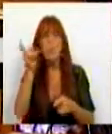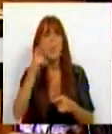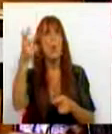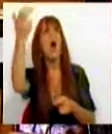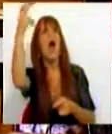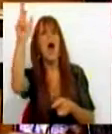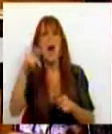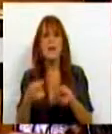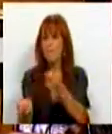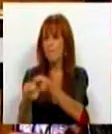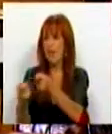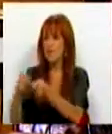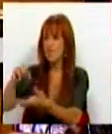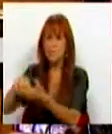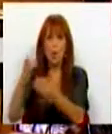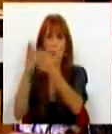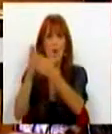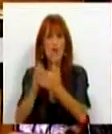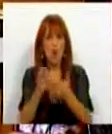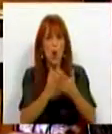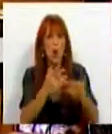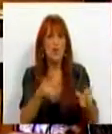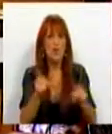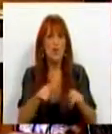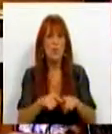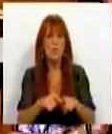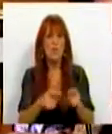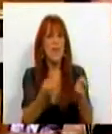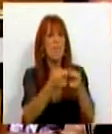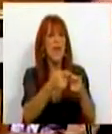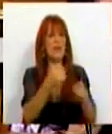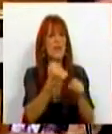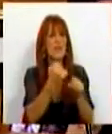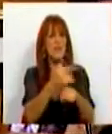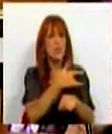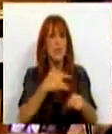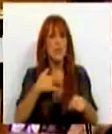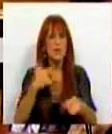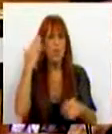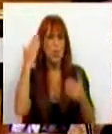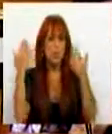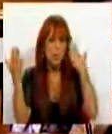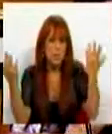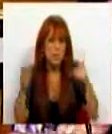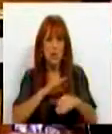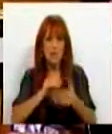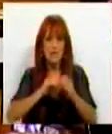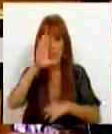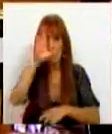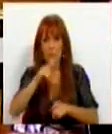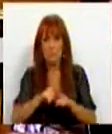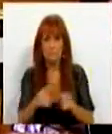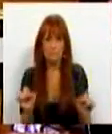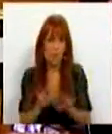ar livre nas imediações dos estabelecimentos de ensino e nas imediações de serviços de saúde, parece-nos, Sr. Secretário de Estado,